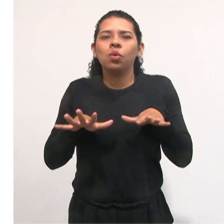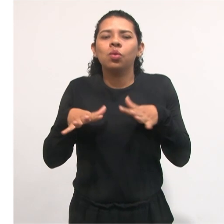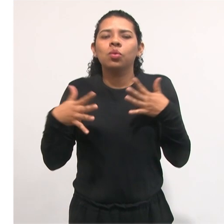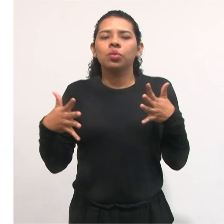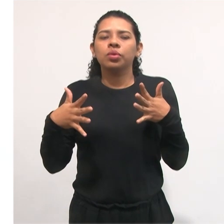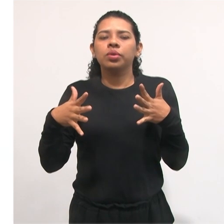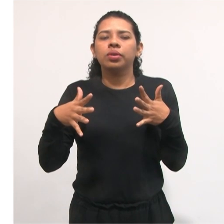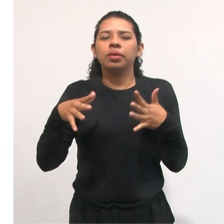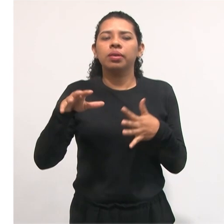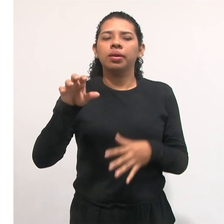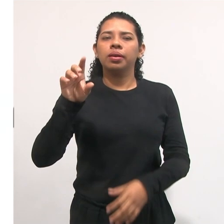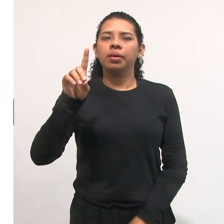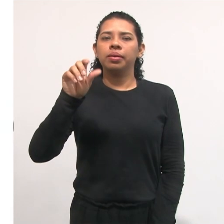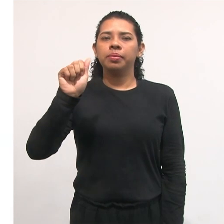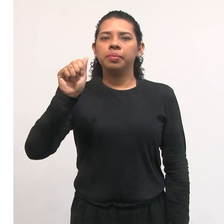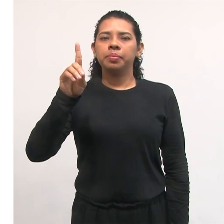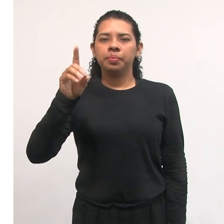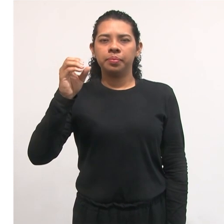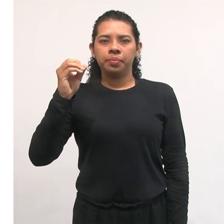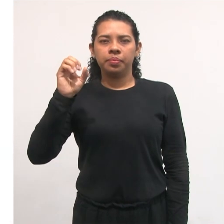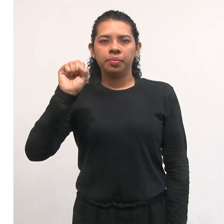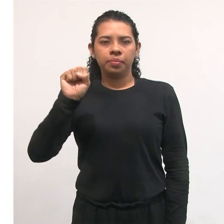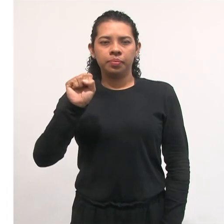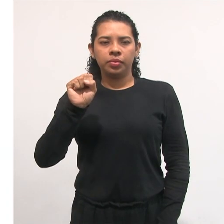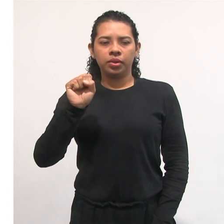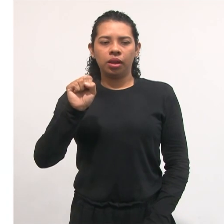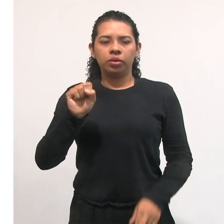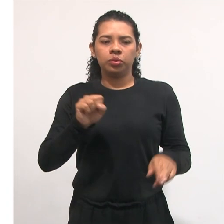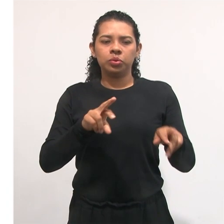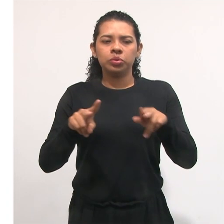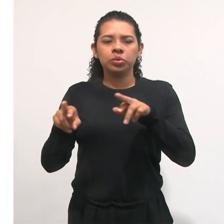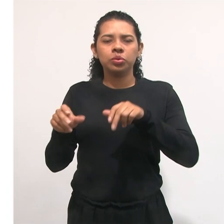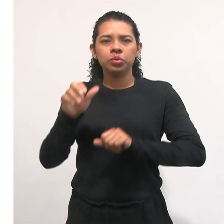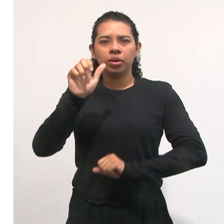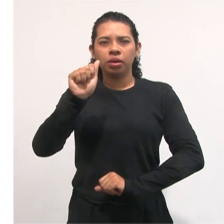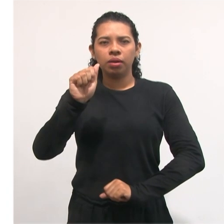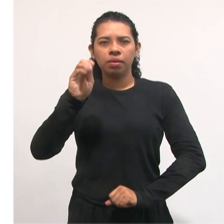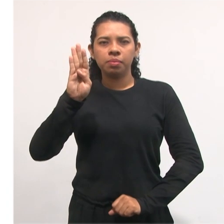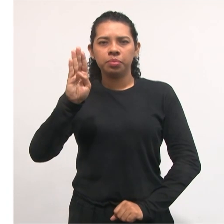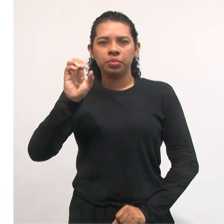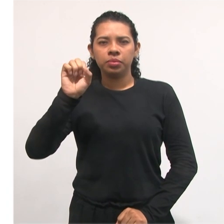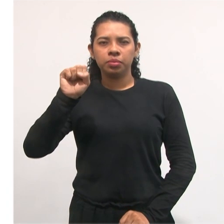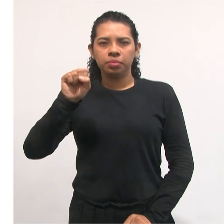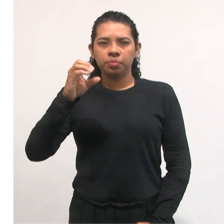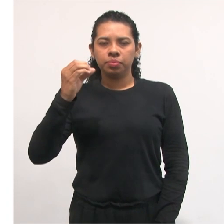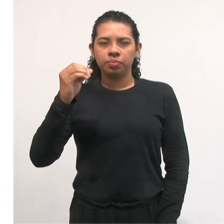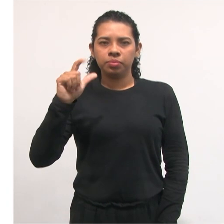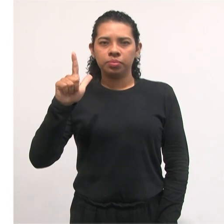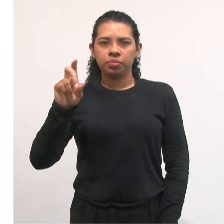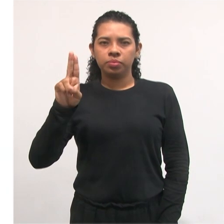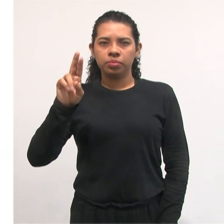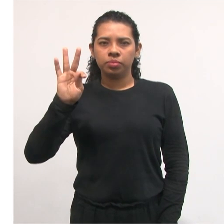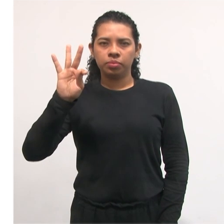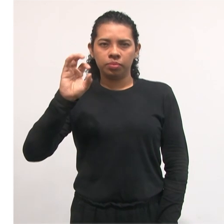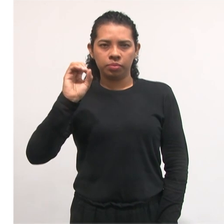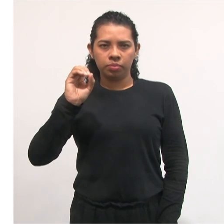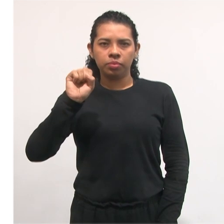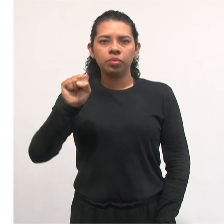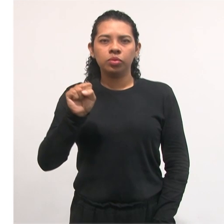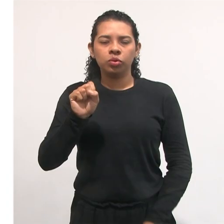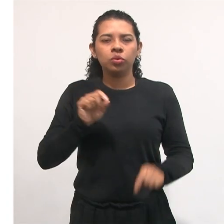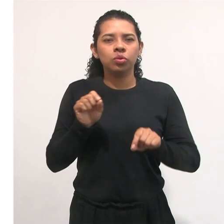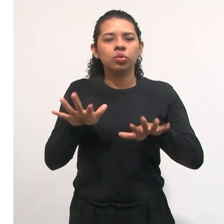vários tipos. E os dados absolutos e relativos, que vem a ser isso? Por que a gente está falando disso aqui? Porque a gente acabou de ver lá nas